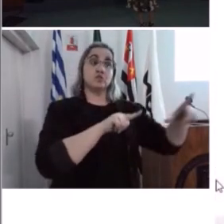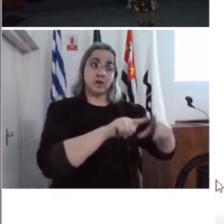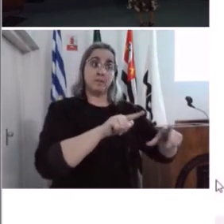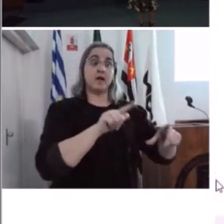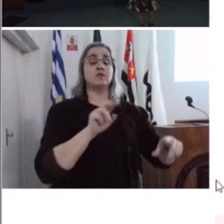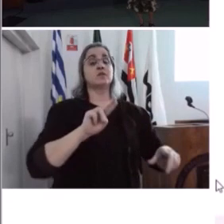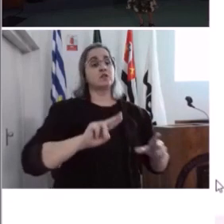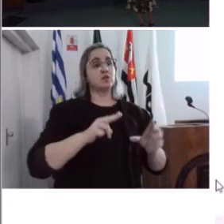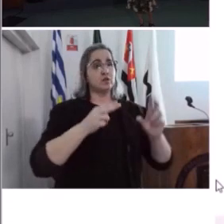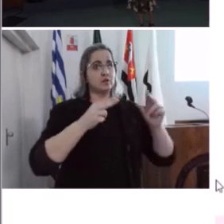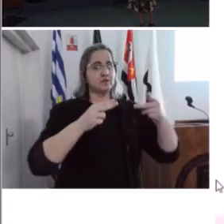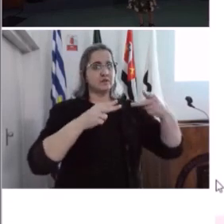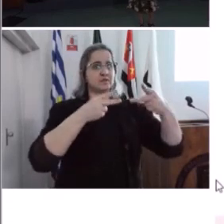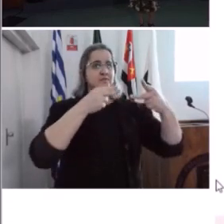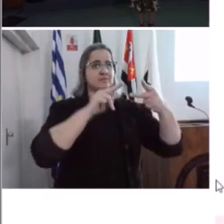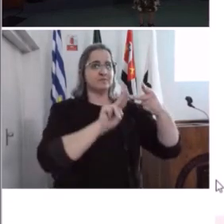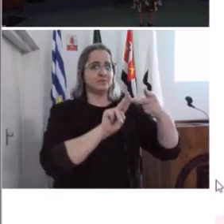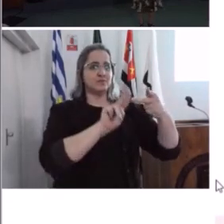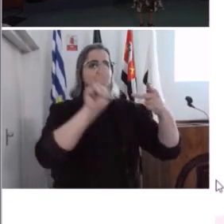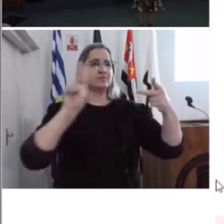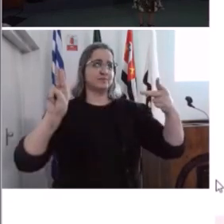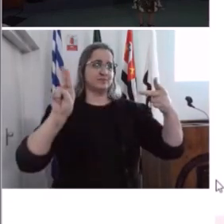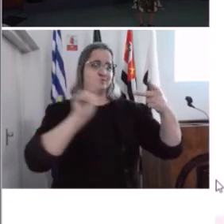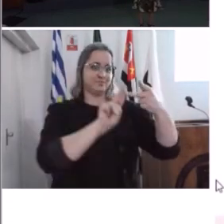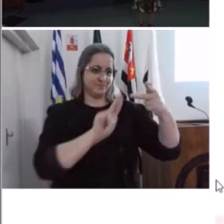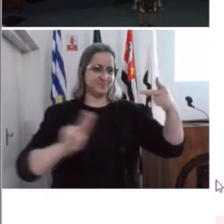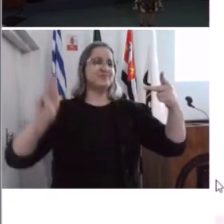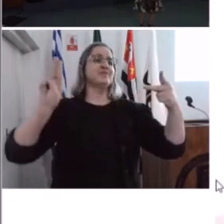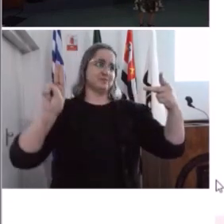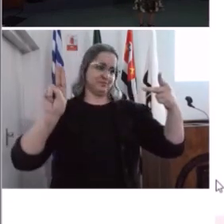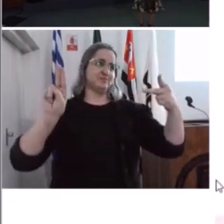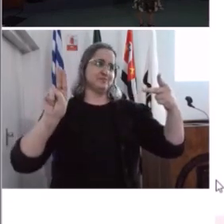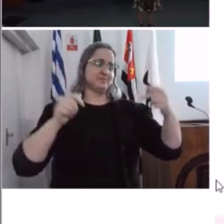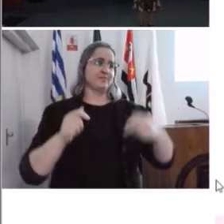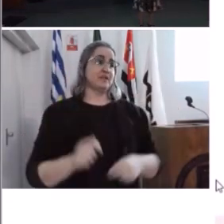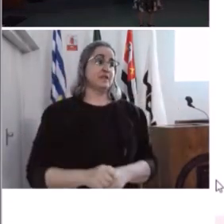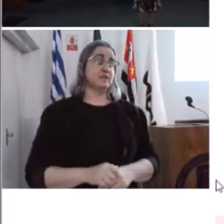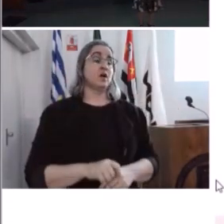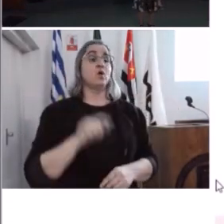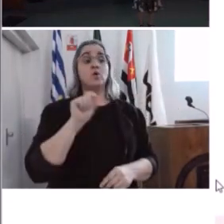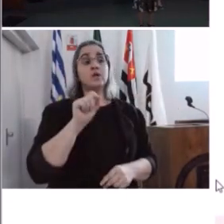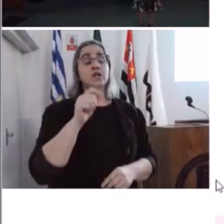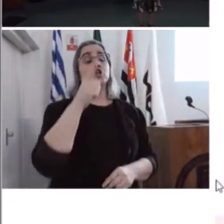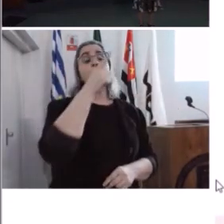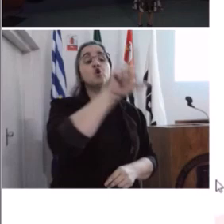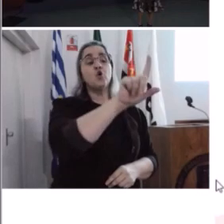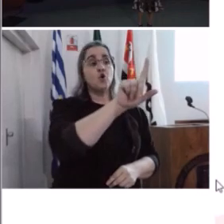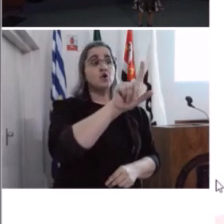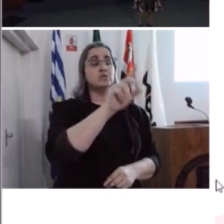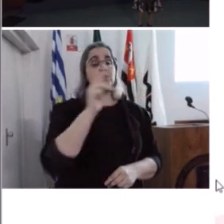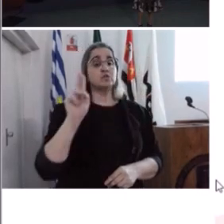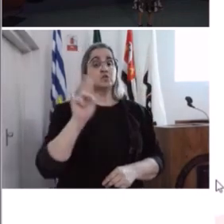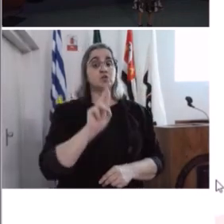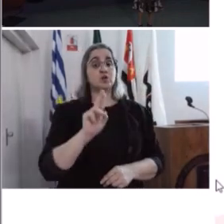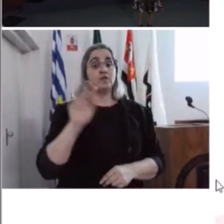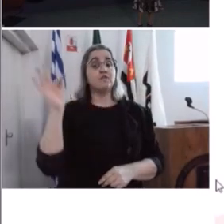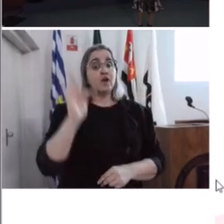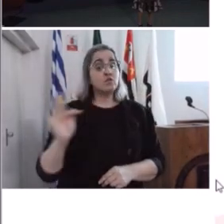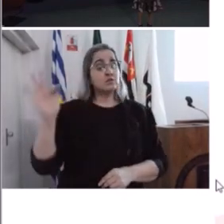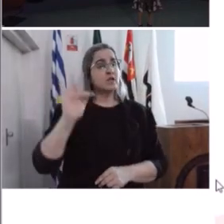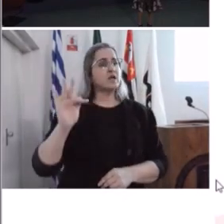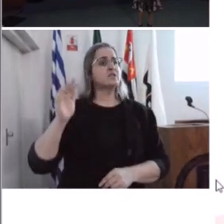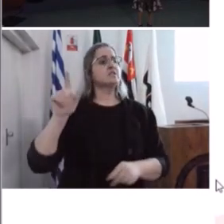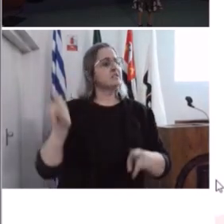universidade. Claro que a proposta é que nós possamos fazer com que outras universidades também plaquem isso e que